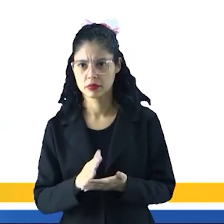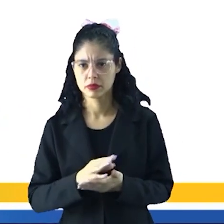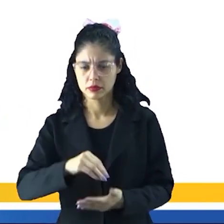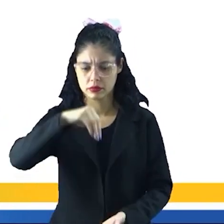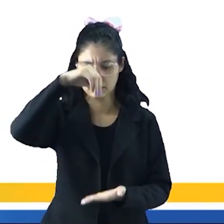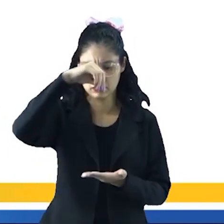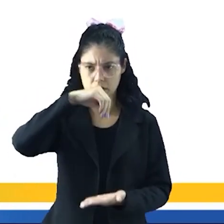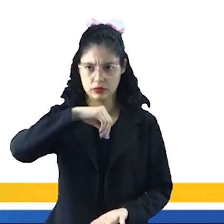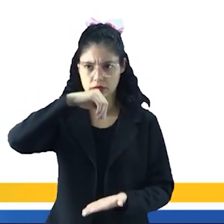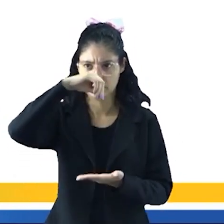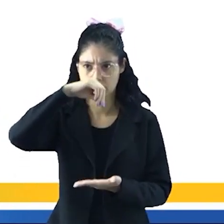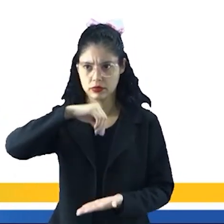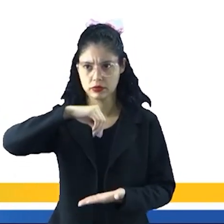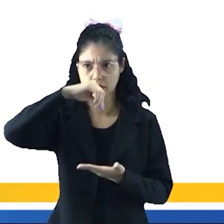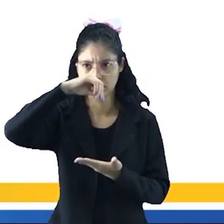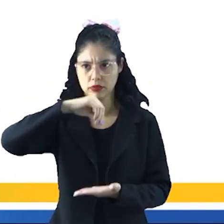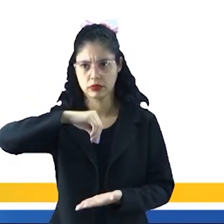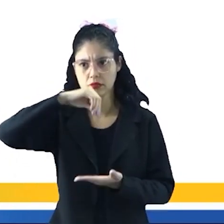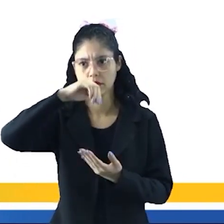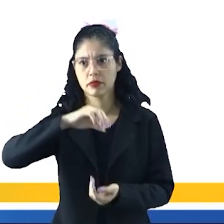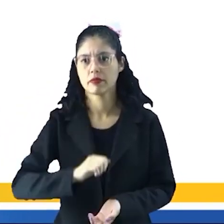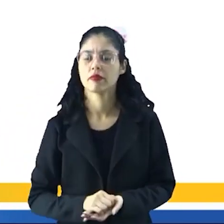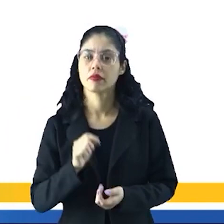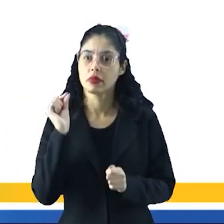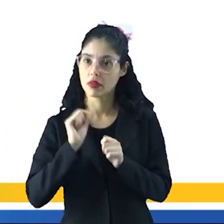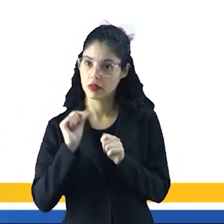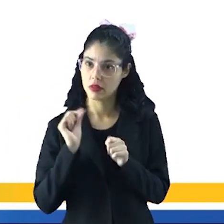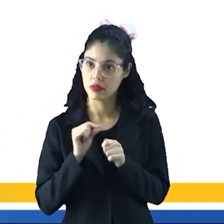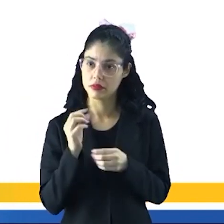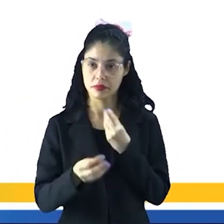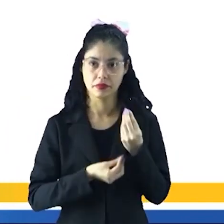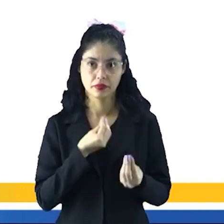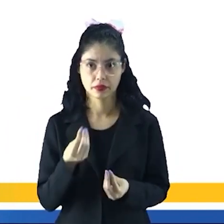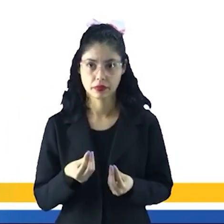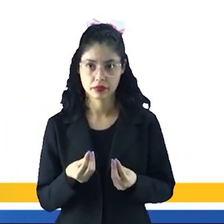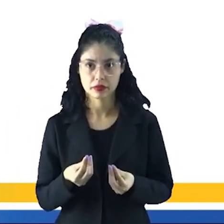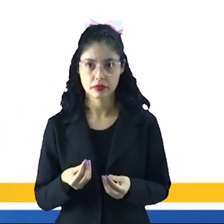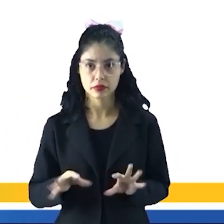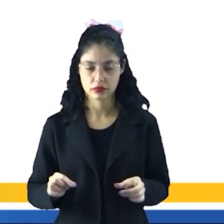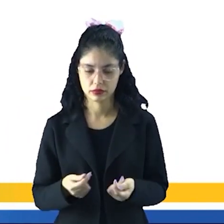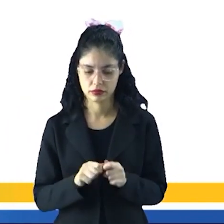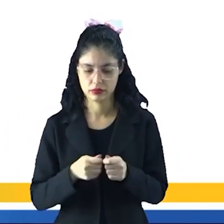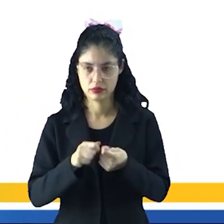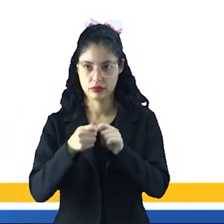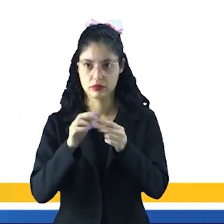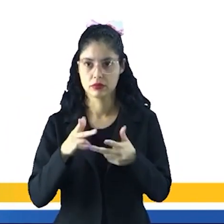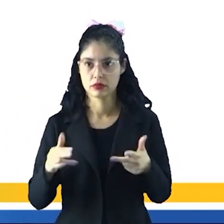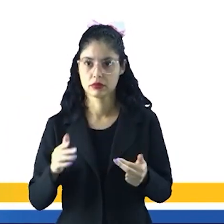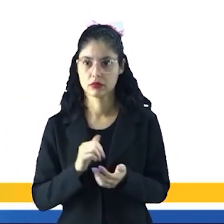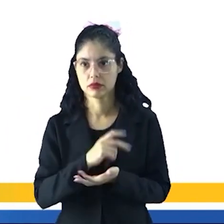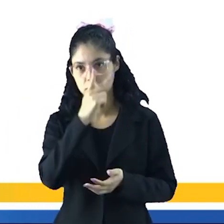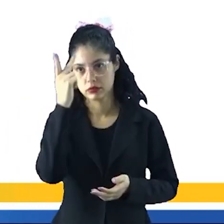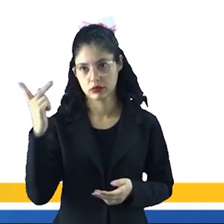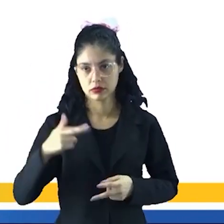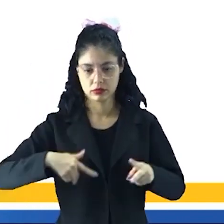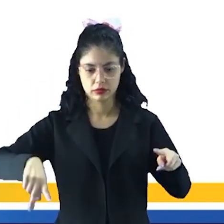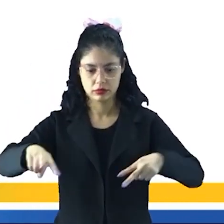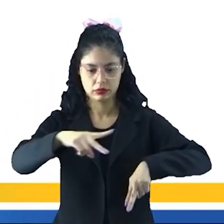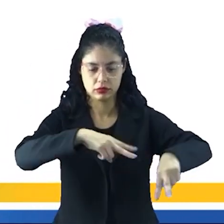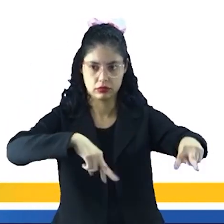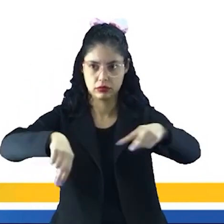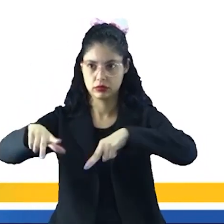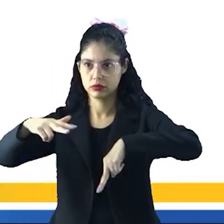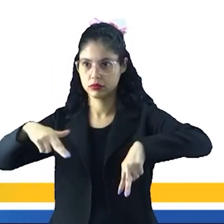coisas pendentes, né, do teto ao chão. Ela foi feita como se fosse um crochê, tem alguma coisa dentro e tem pessoas ao